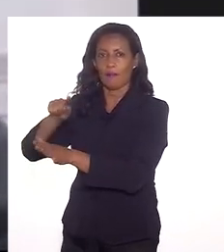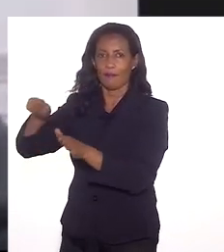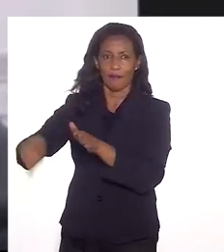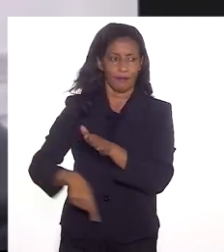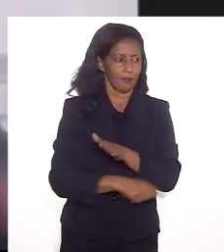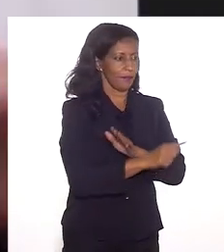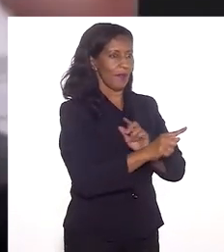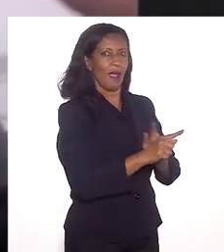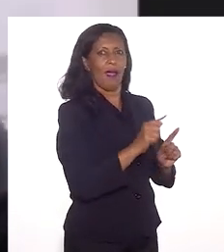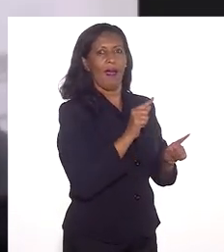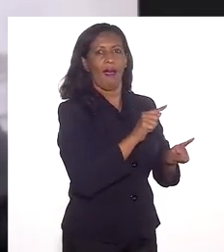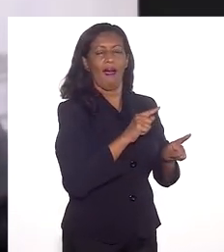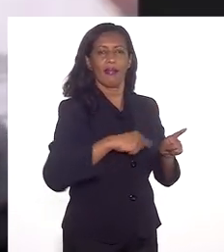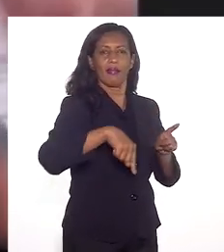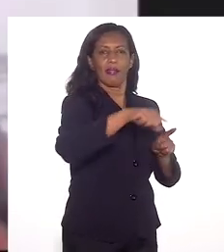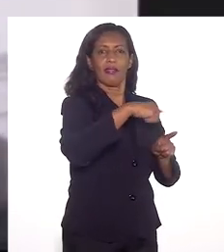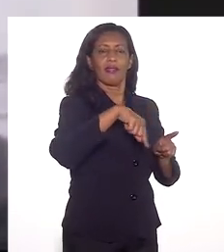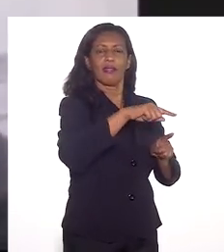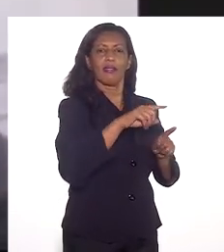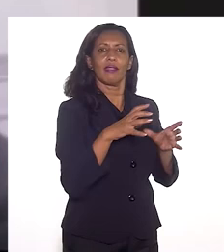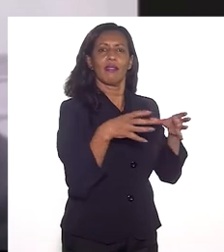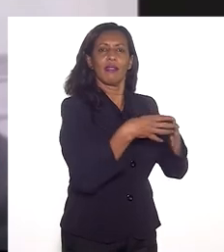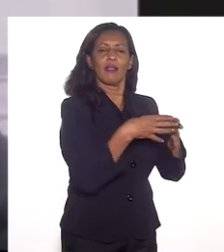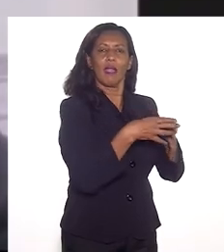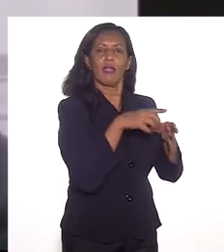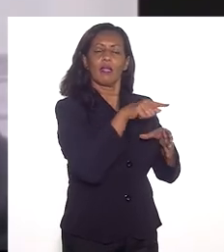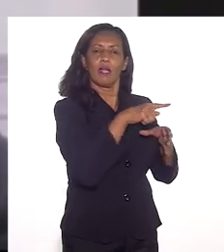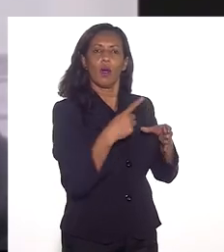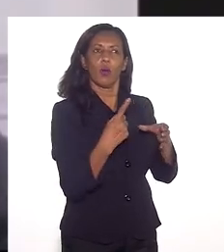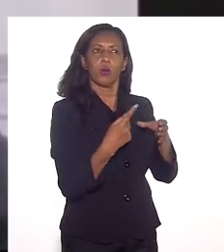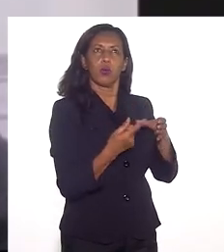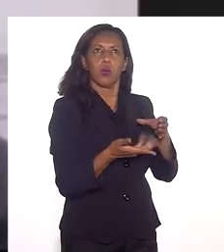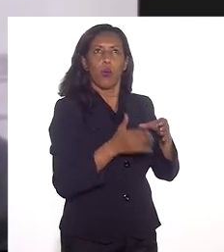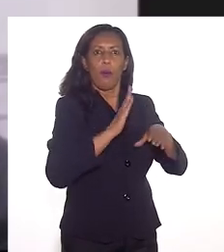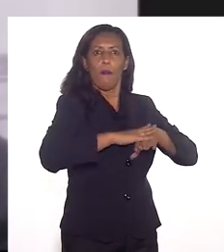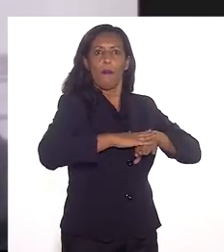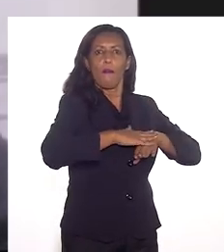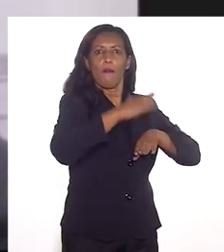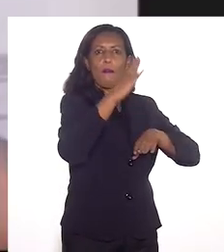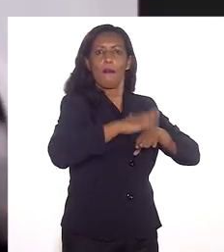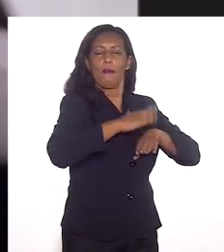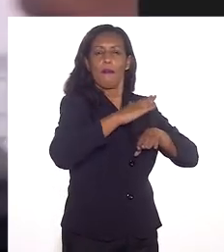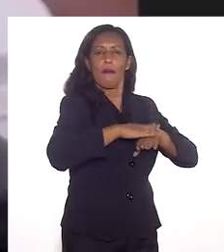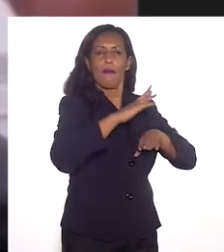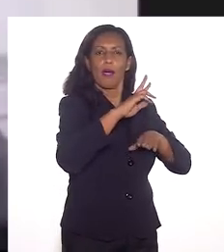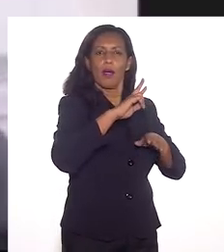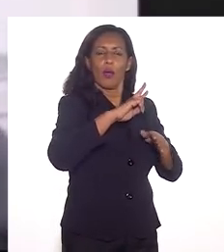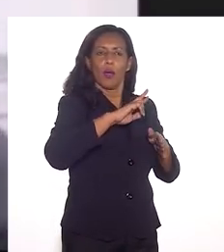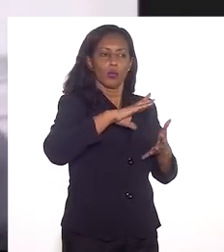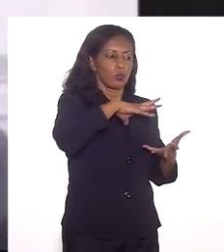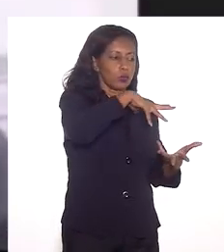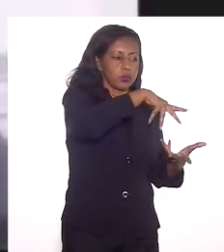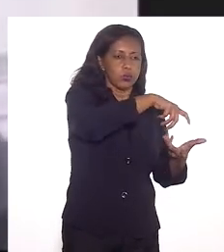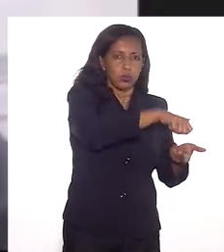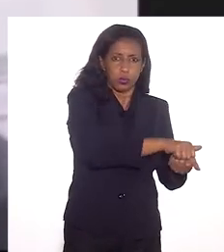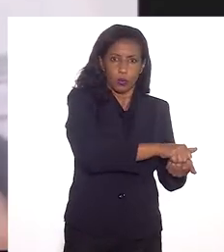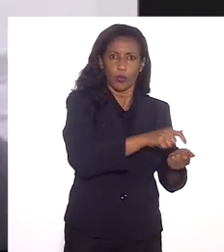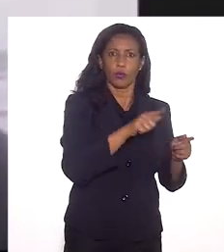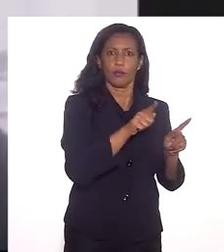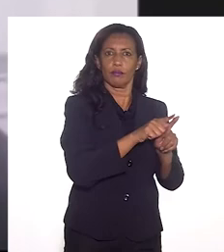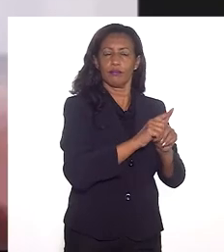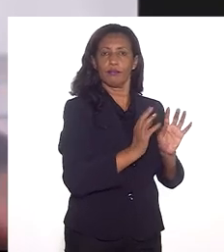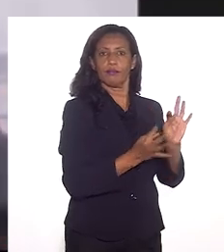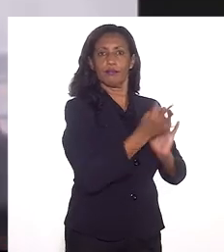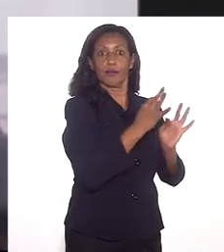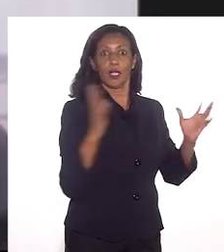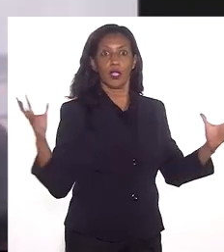até o em destino wi-fi e se consolidou como um dos maiores verificar o sair do mundo